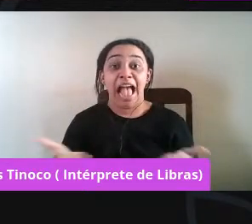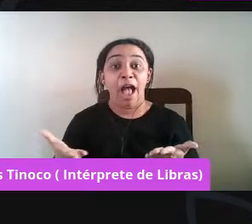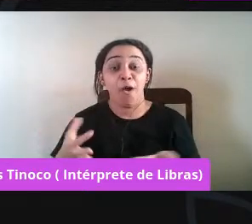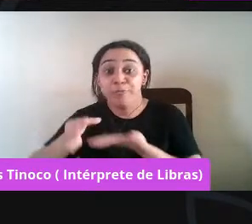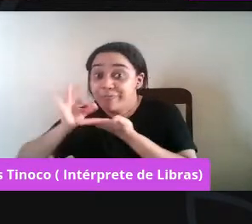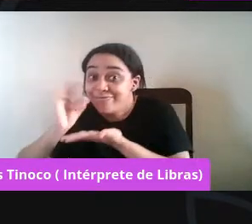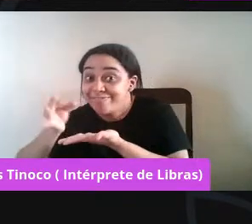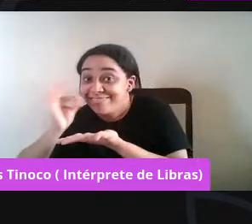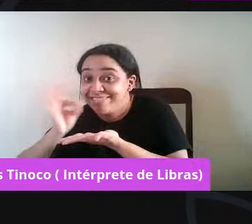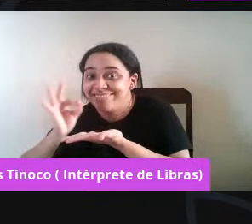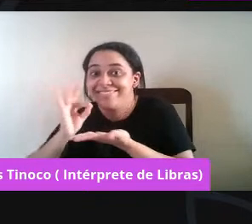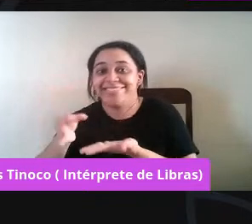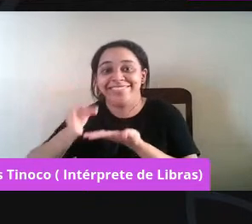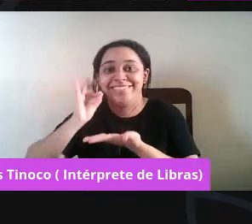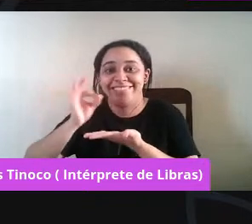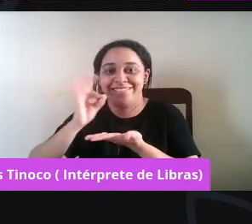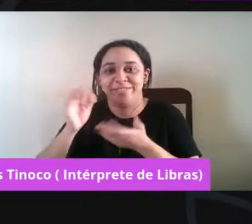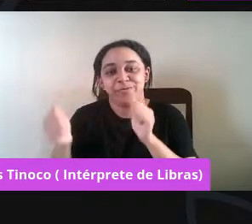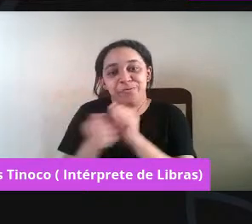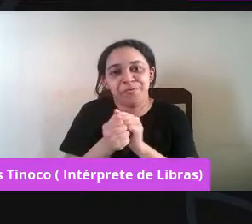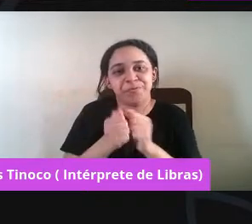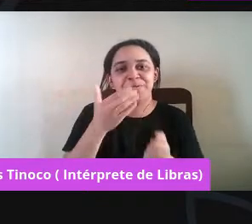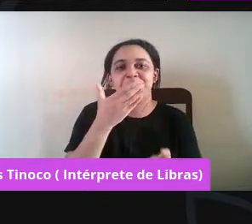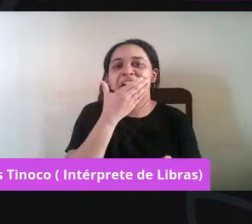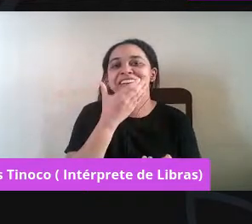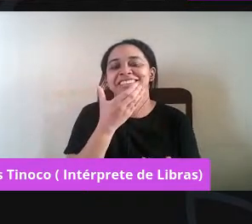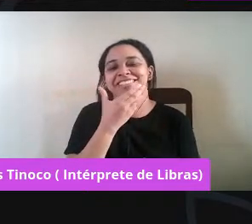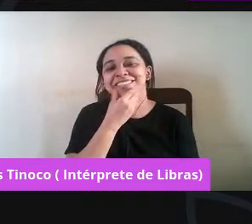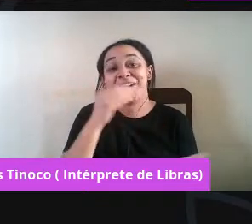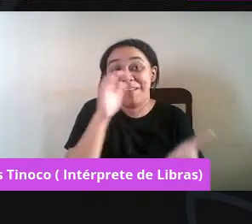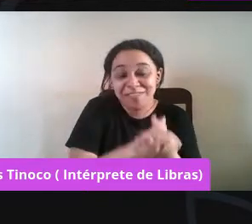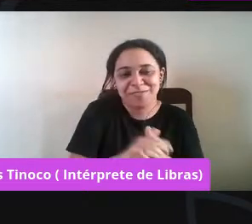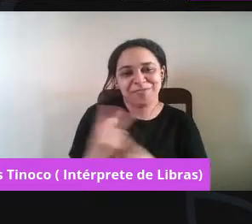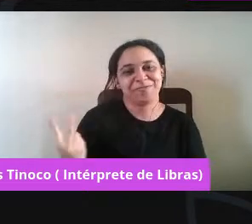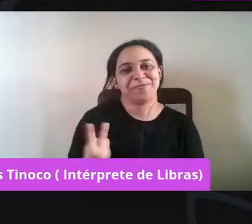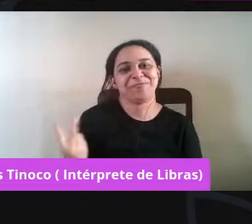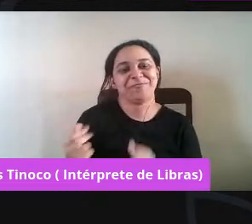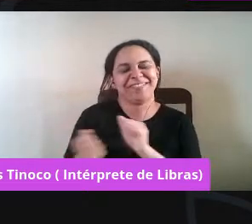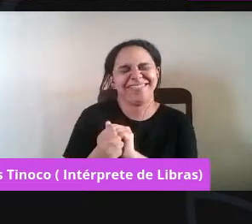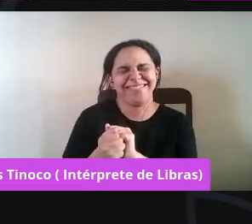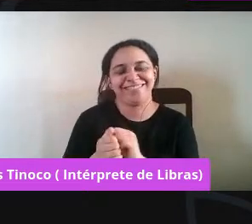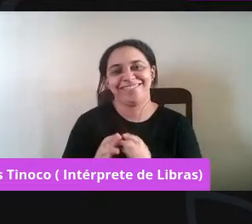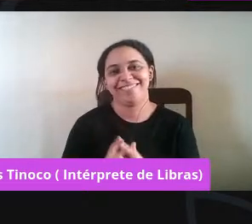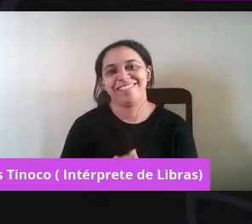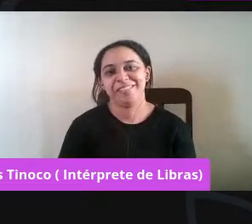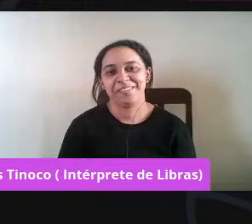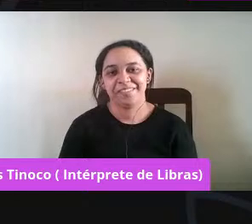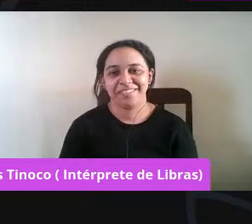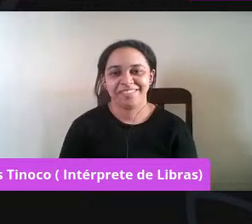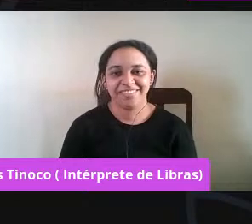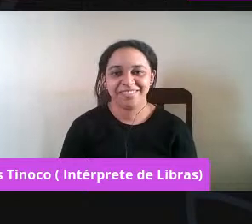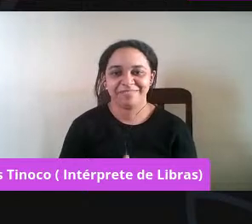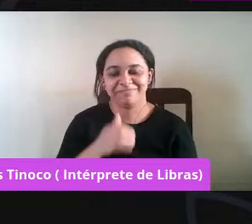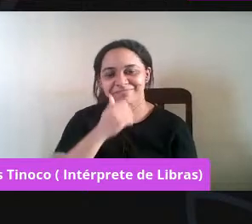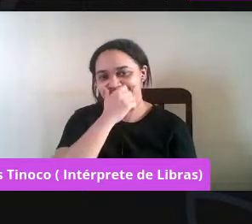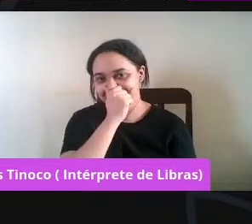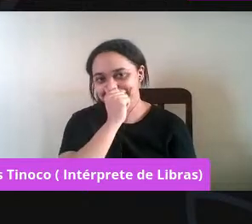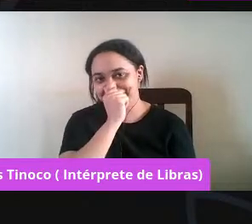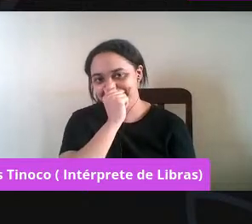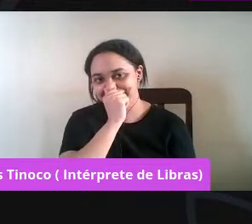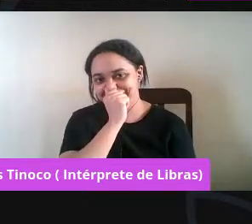cafezinho. Agora vou tomar meu cafezinho com meu maridinho que está ali. Professora, Então, a